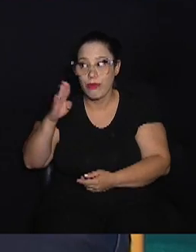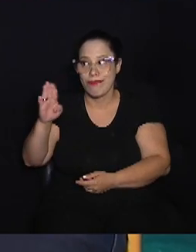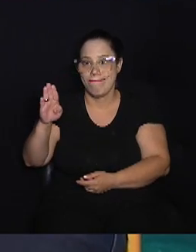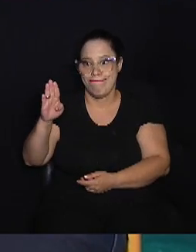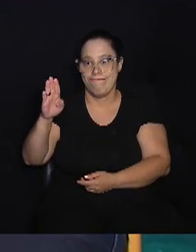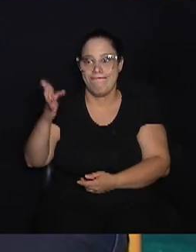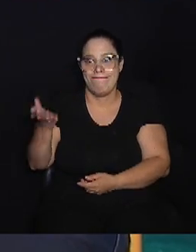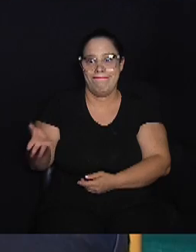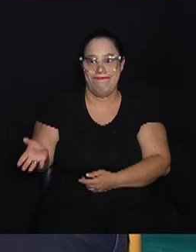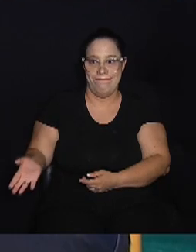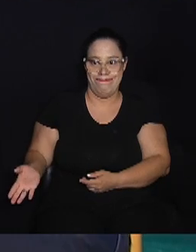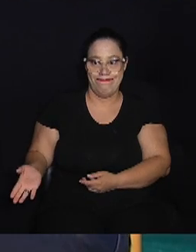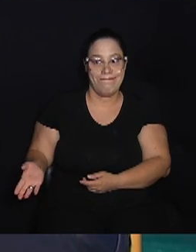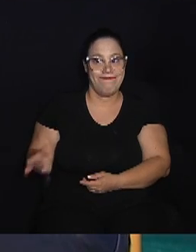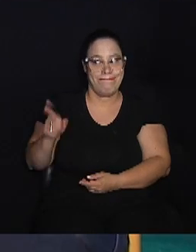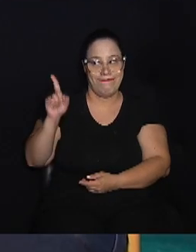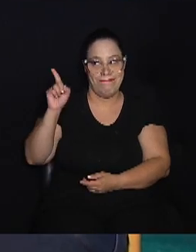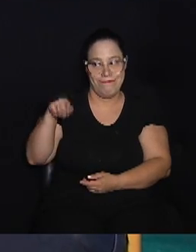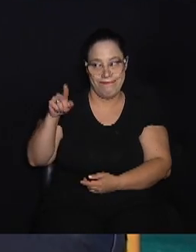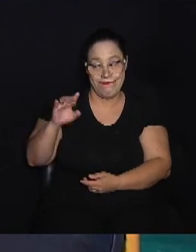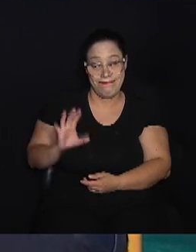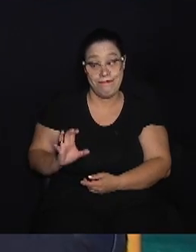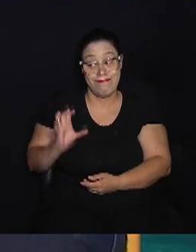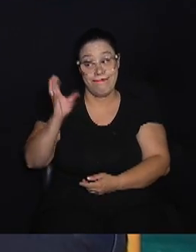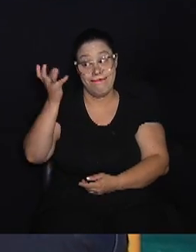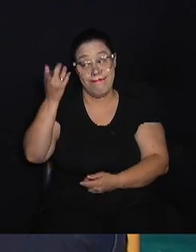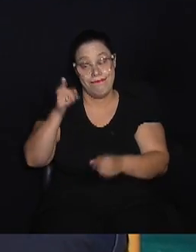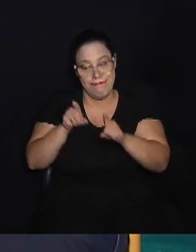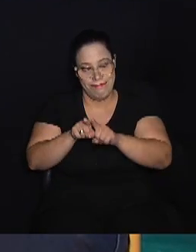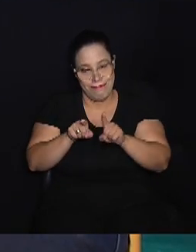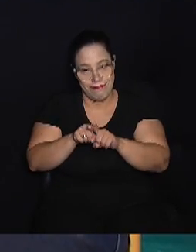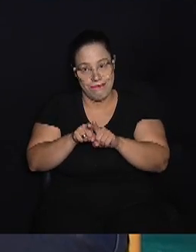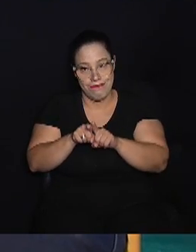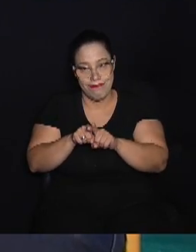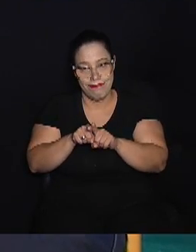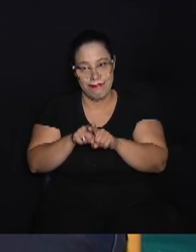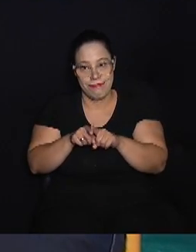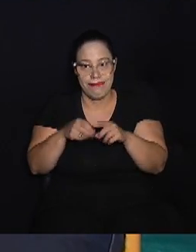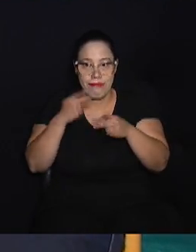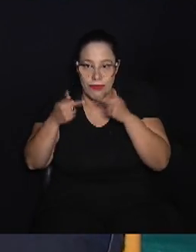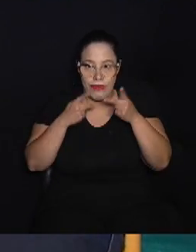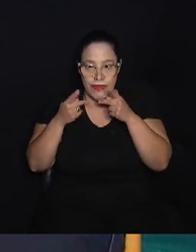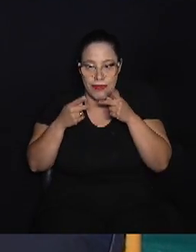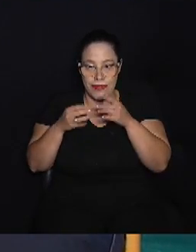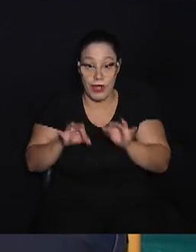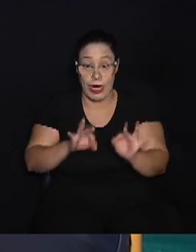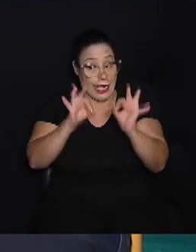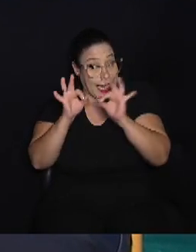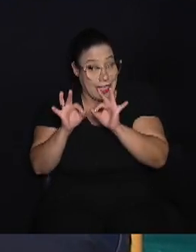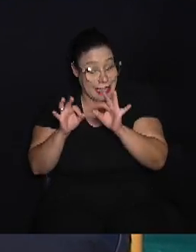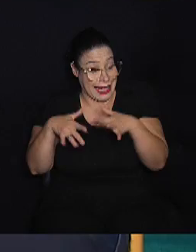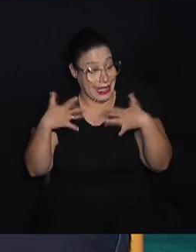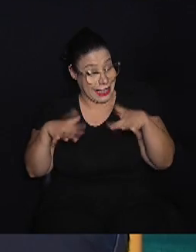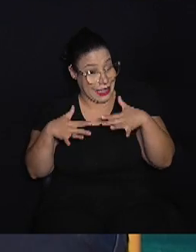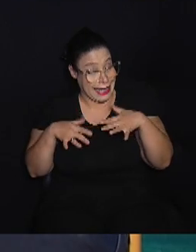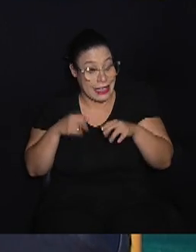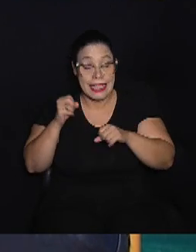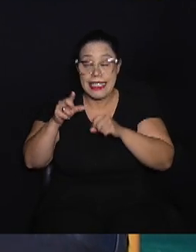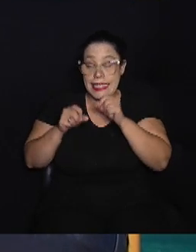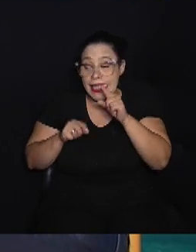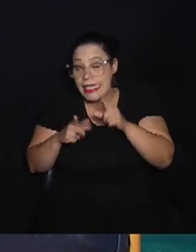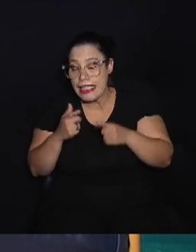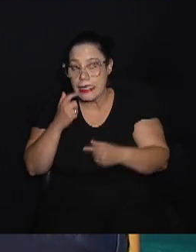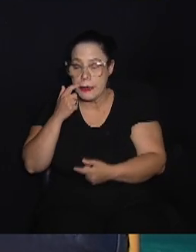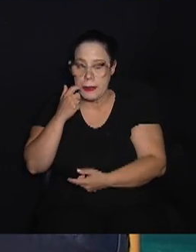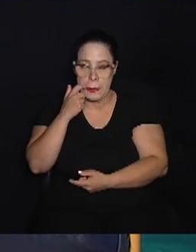algo que, né, acaba acontecendo também no espetáculo. A gente não pode contar muito, que é para o pessoal assistir, né? Mas dá uma pincelada para a gente.